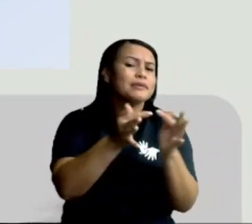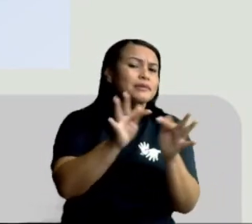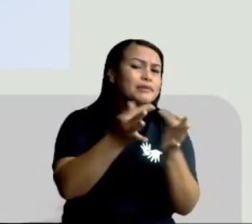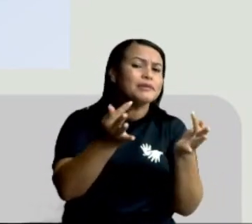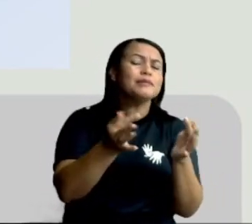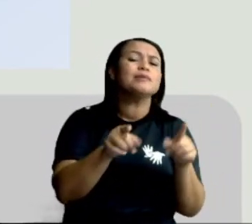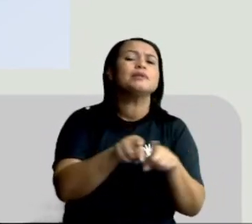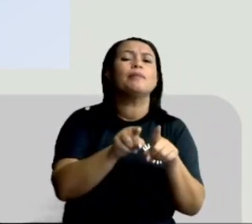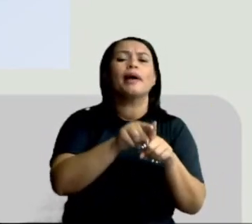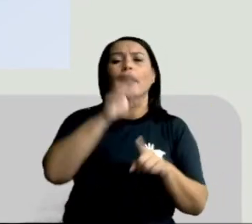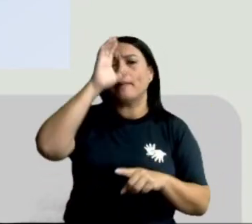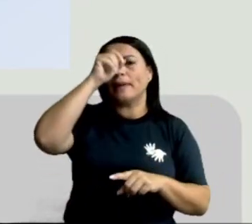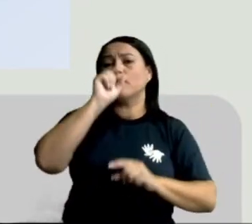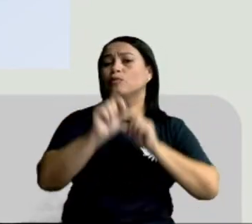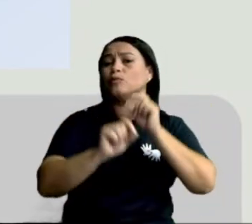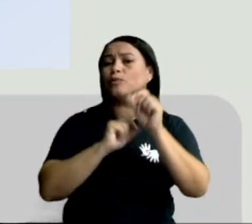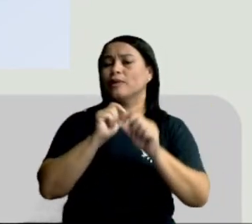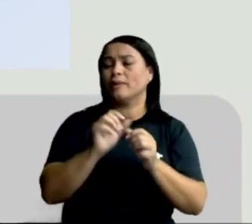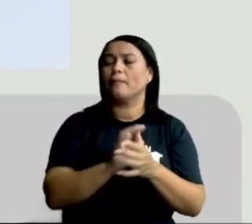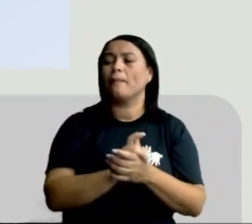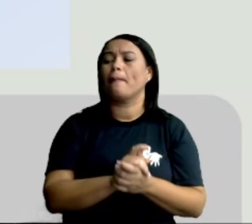também que